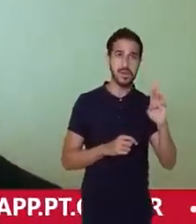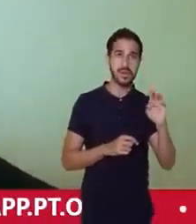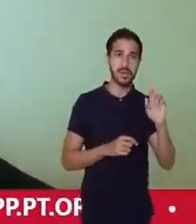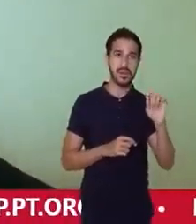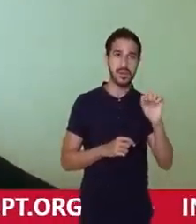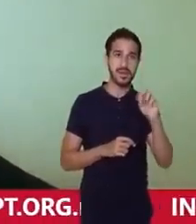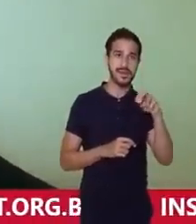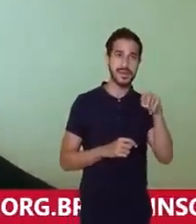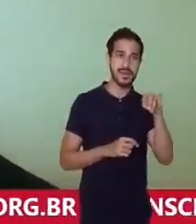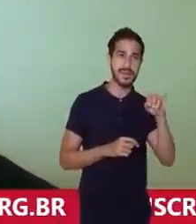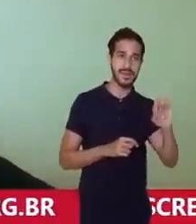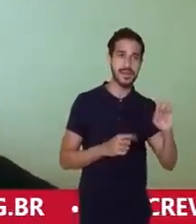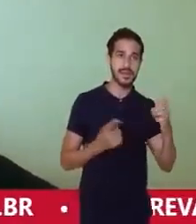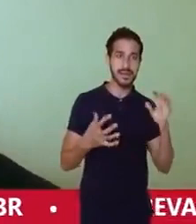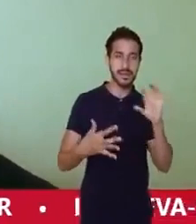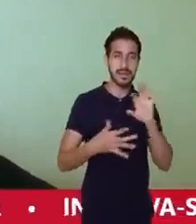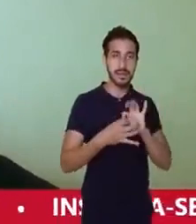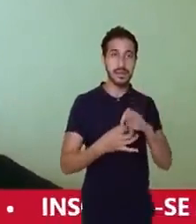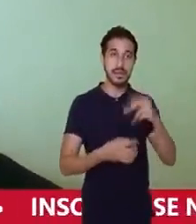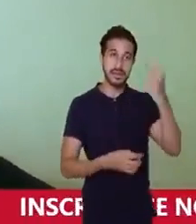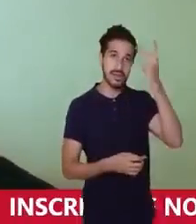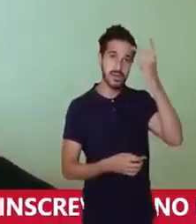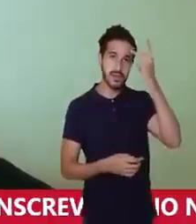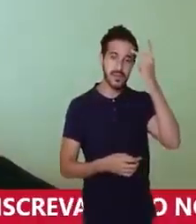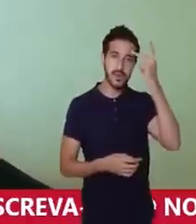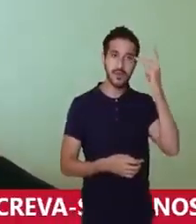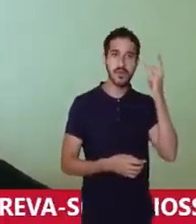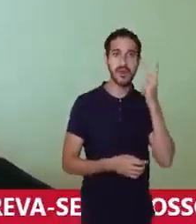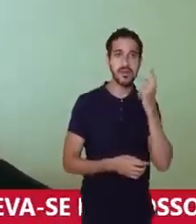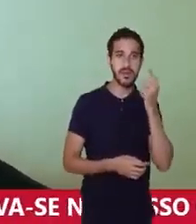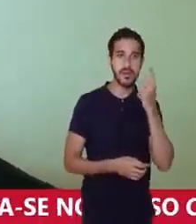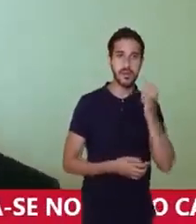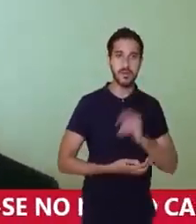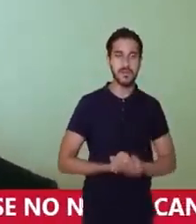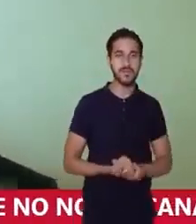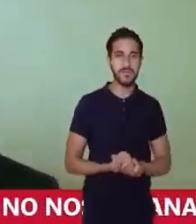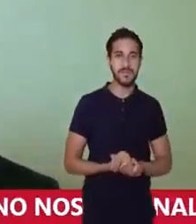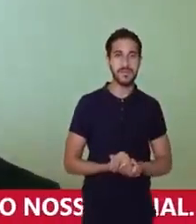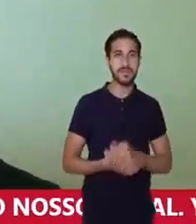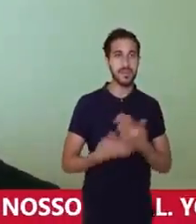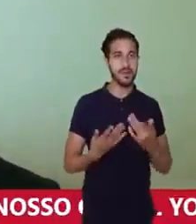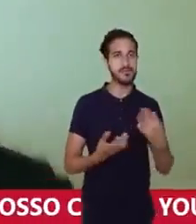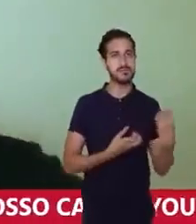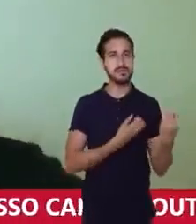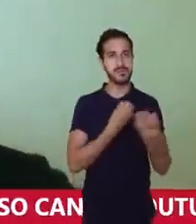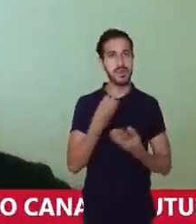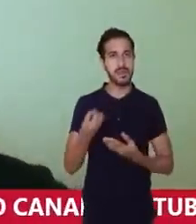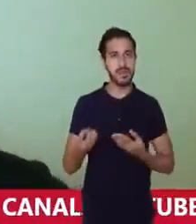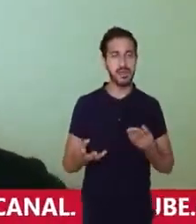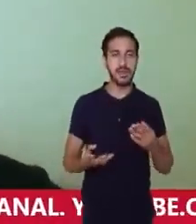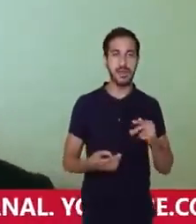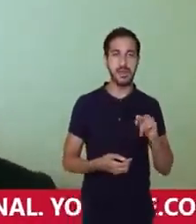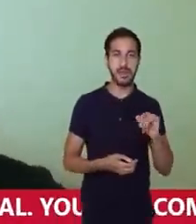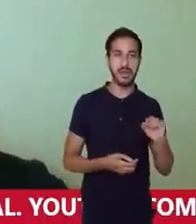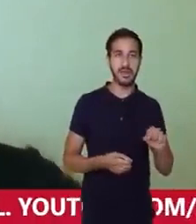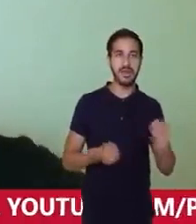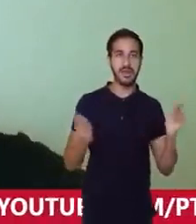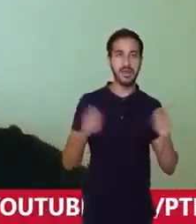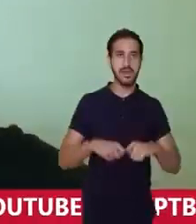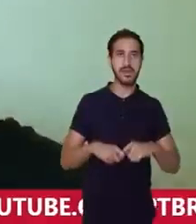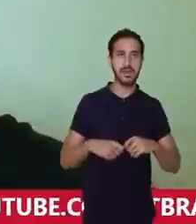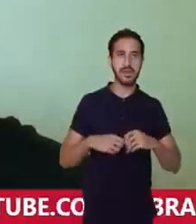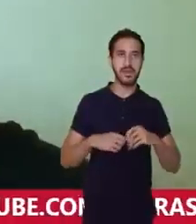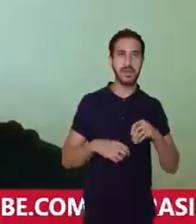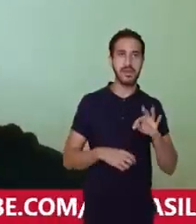chamado Gazene, que ligava São Paulo ao Ceará. E aí fornecer gás suficiente para